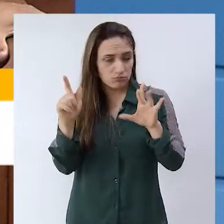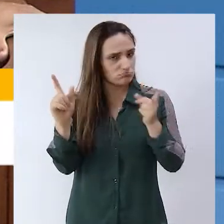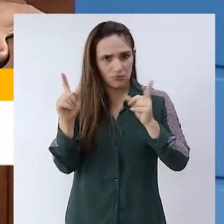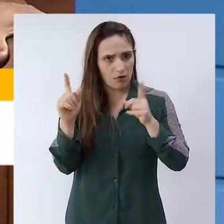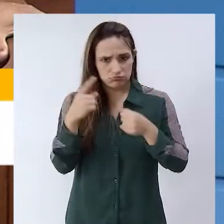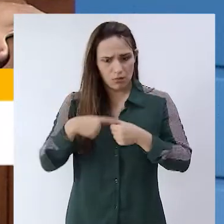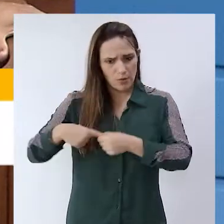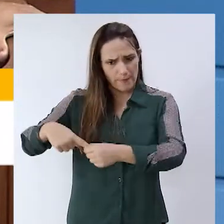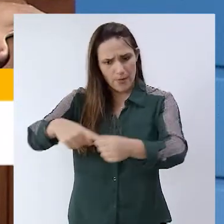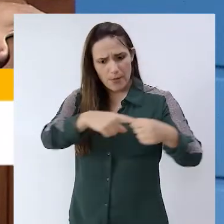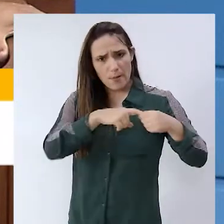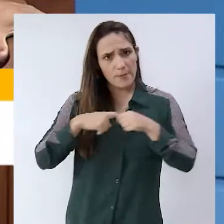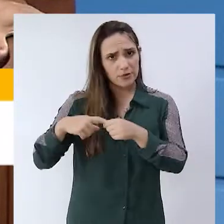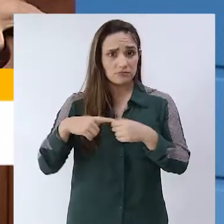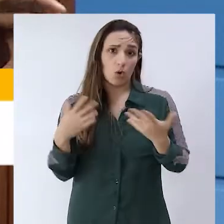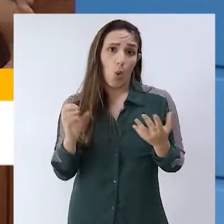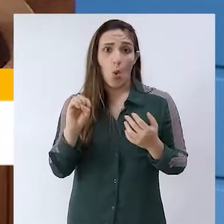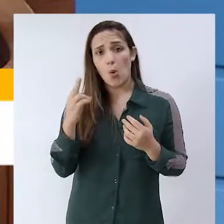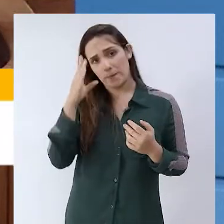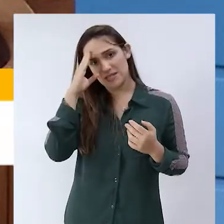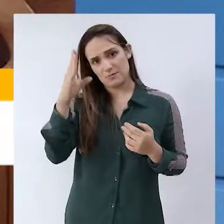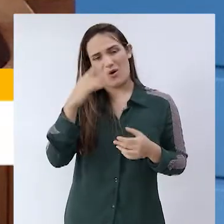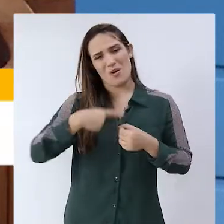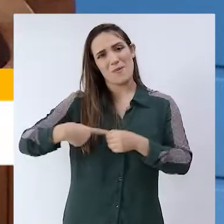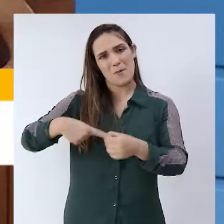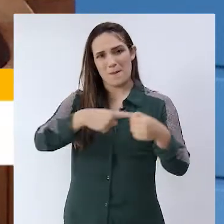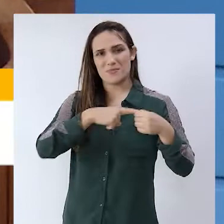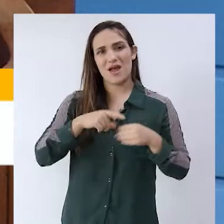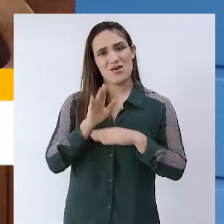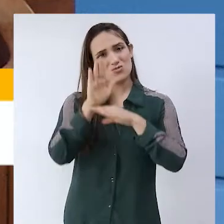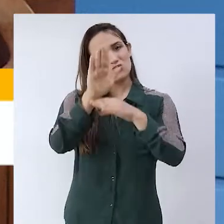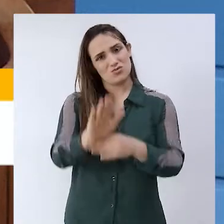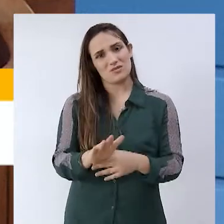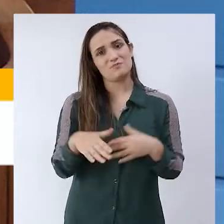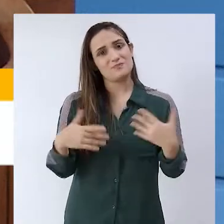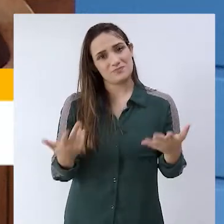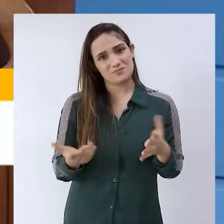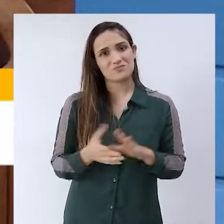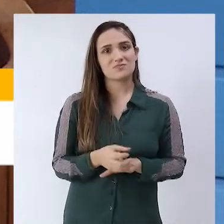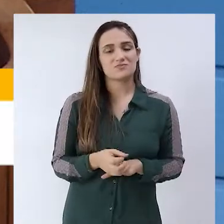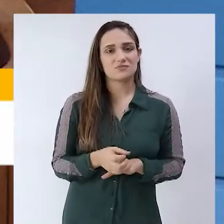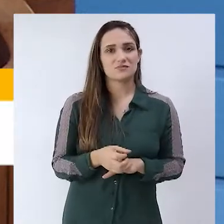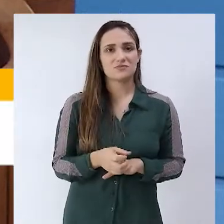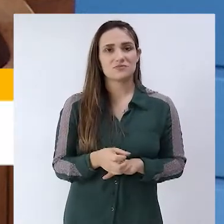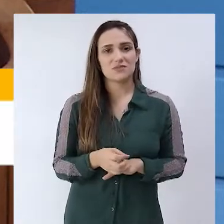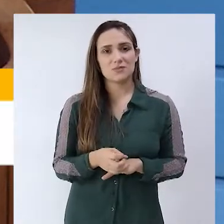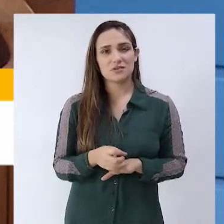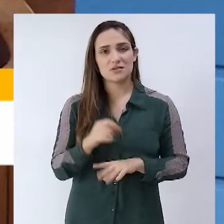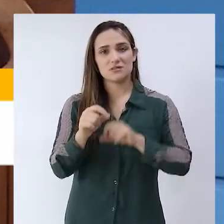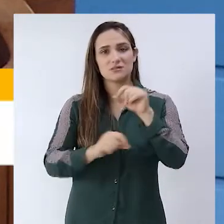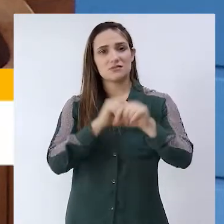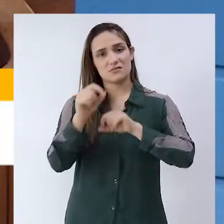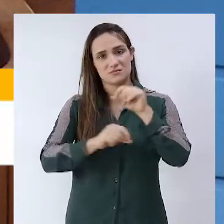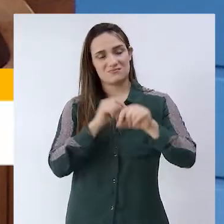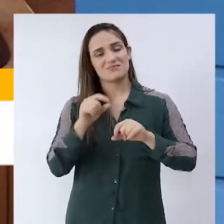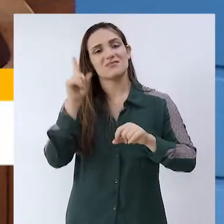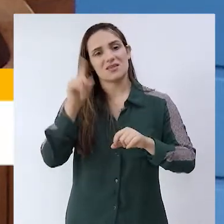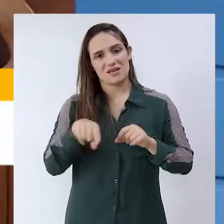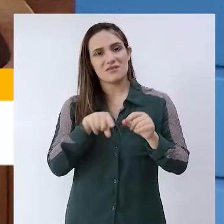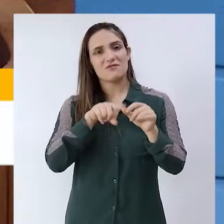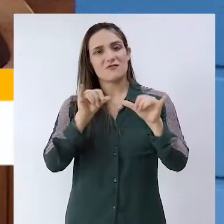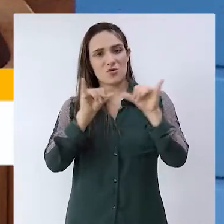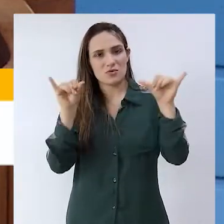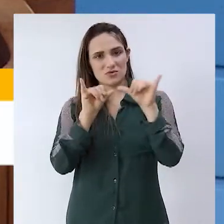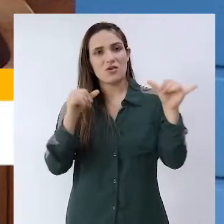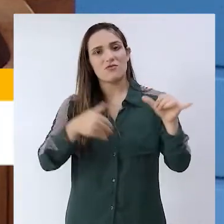em Campo Grande, nos outros municípios, ou pelo menos nos principais municípios do Mato Grosso do Sul, onde os dados da fome